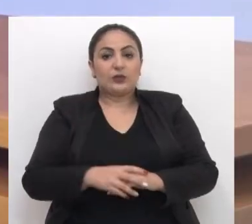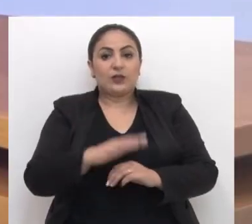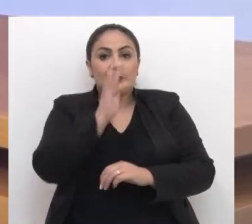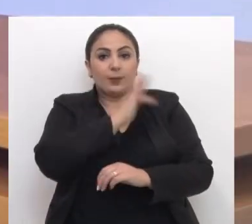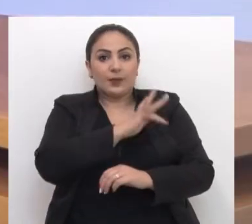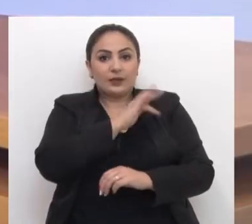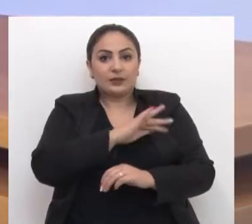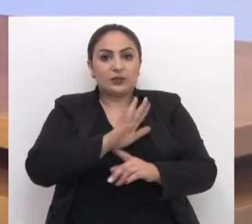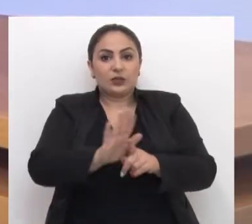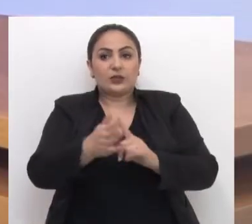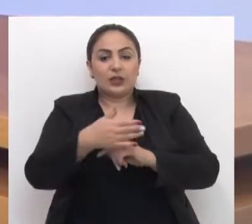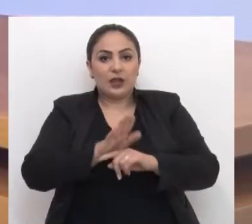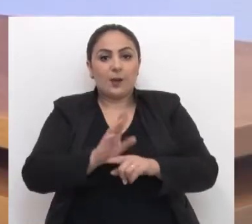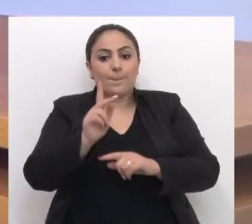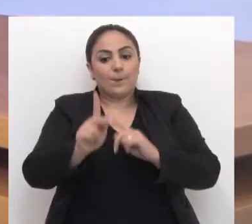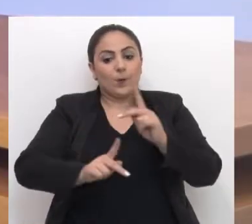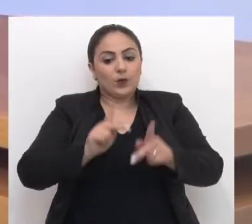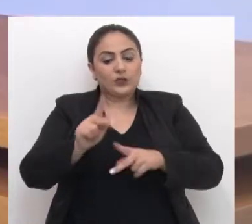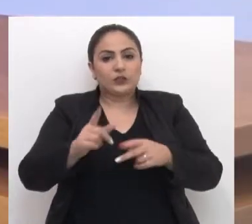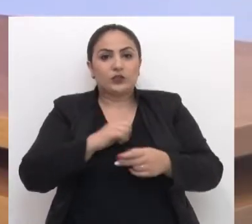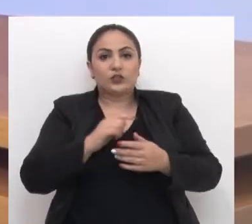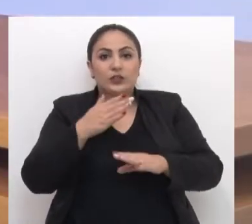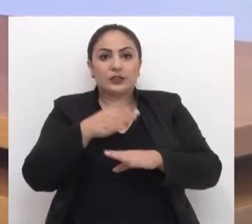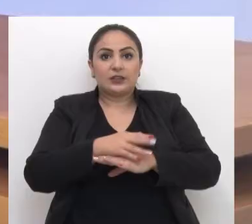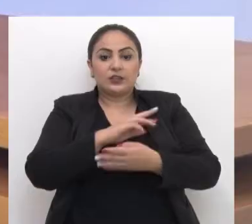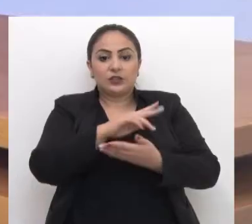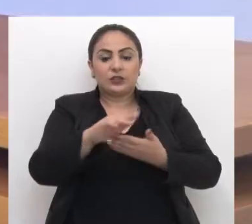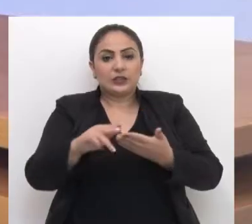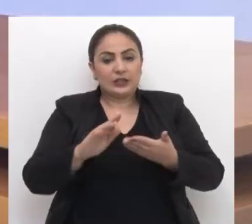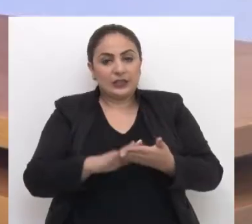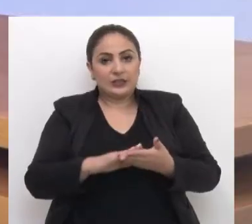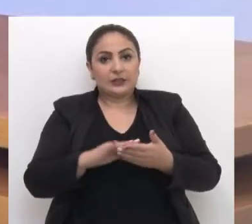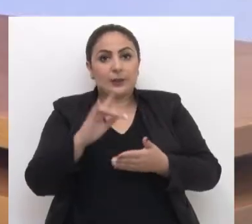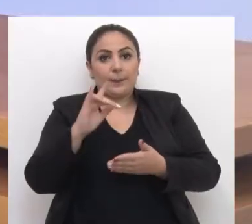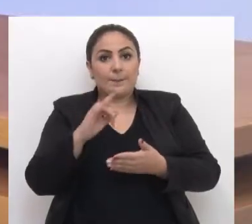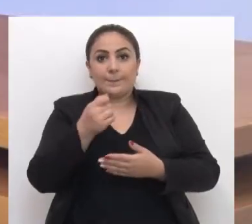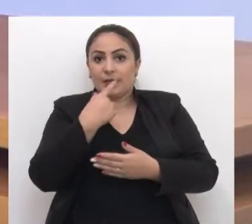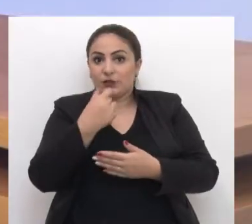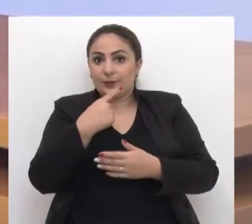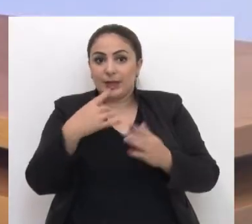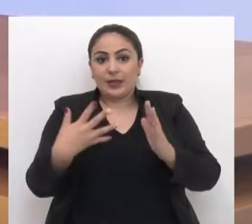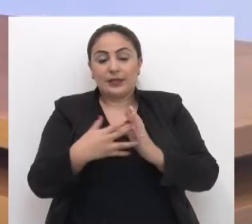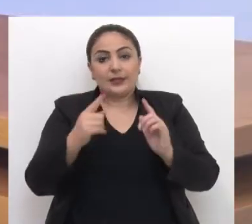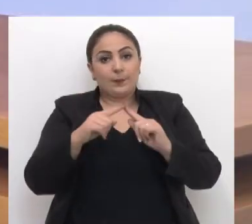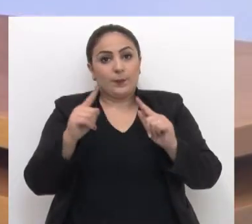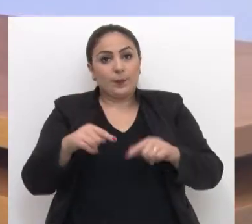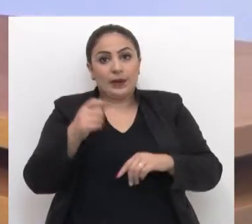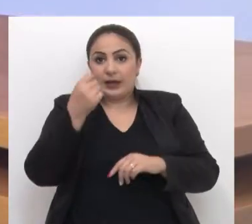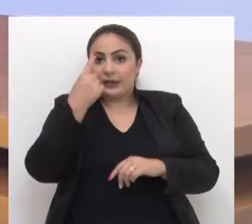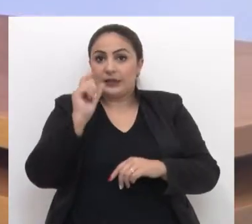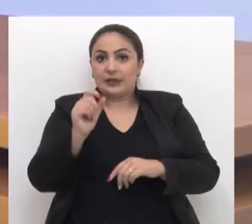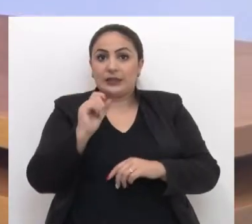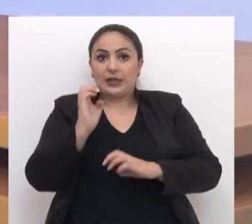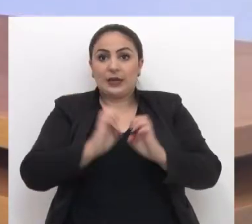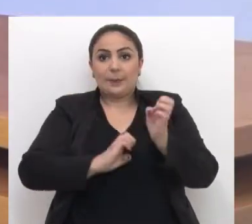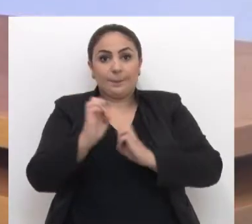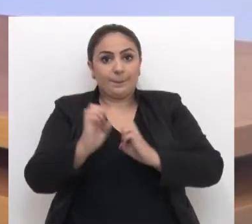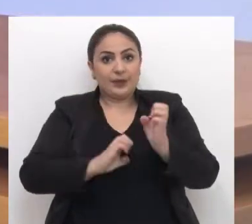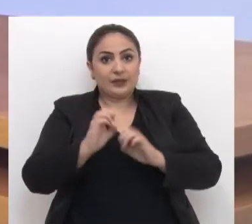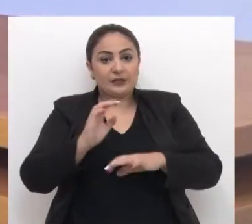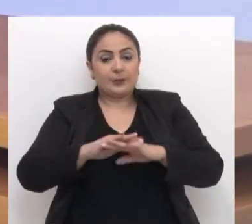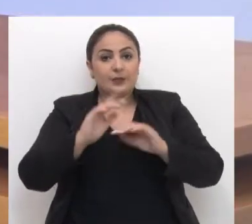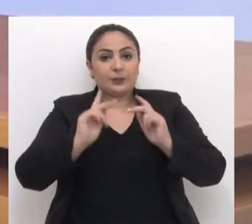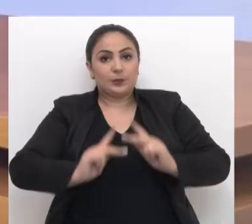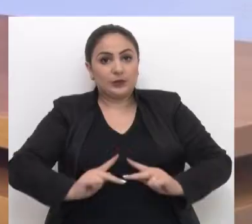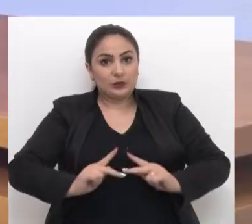farmácia solidária, a população teria acesso a uma maior variedade de medicamentos na rede pública. A ideia era